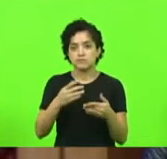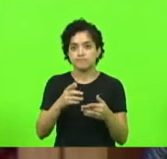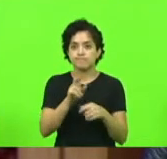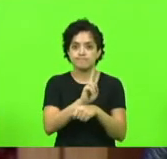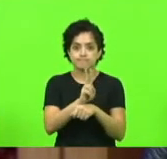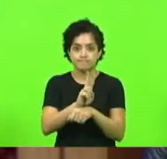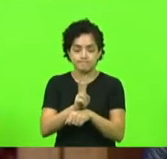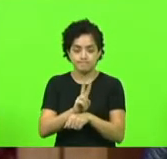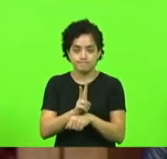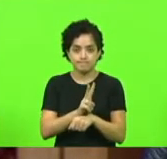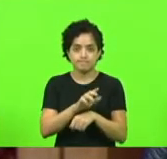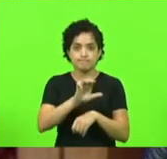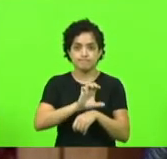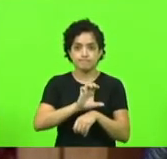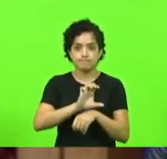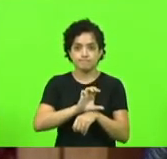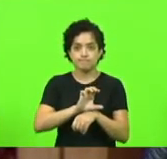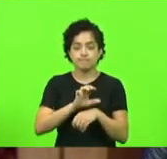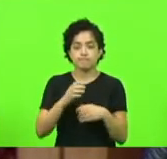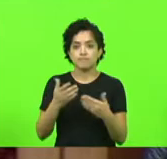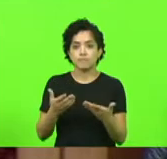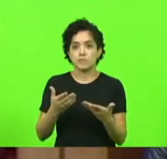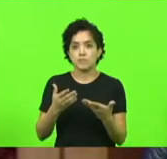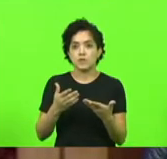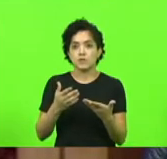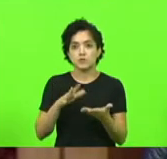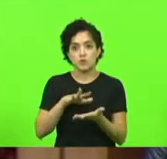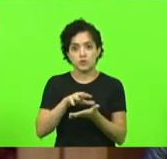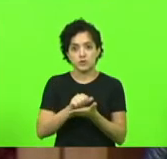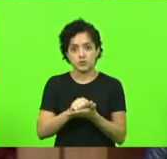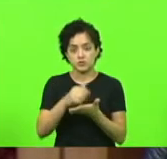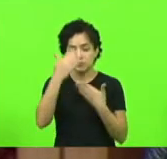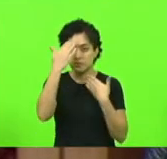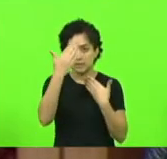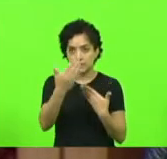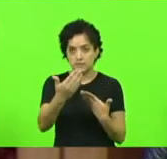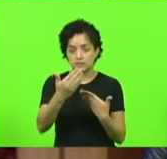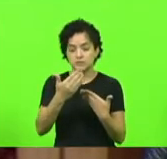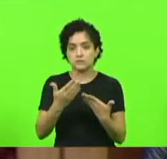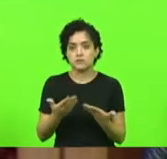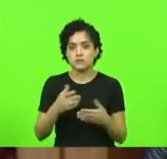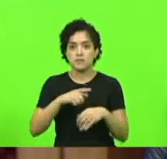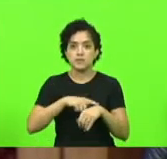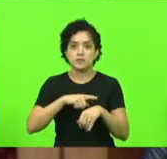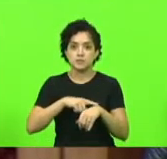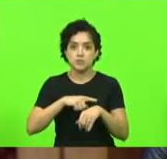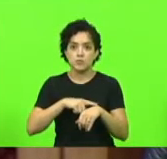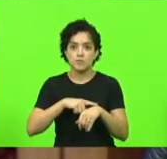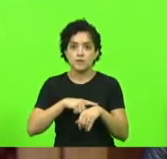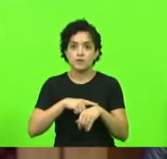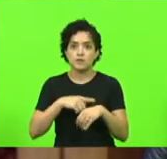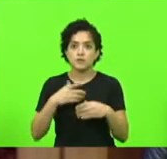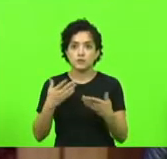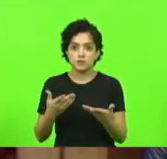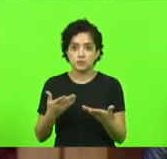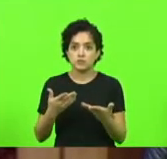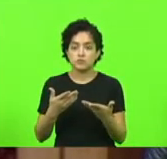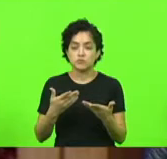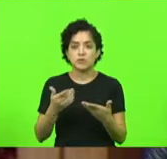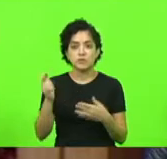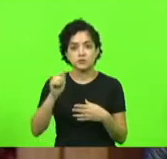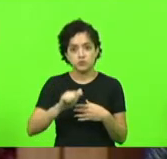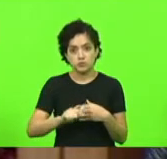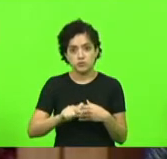fiscalização estadual. Então, apenas deixar o meu registro de gratidão ao Parlamento pelo momento vivido até aqui e rogar mais uma vez